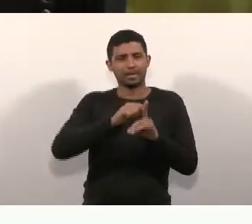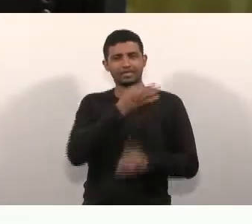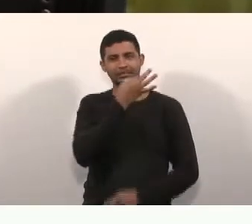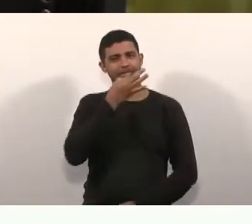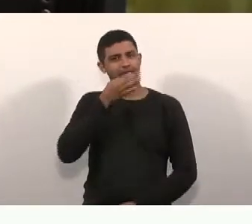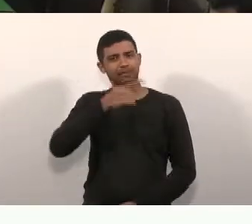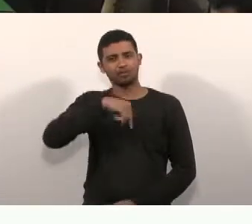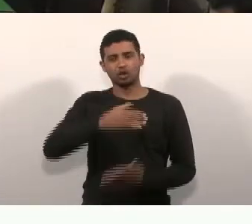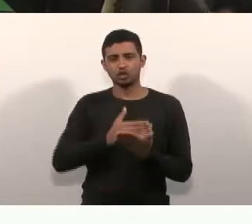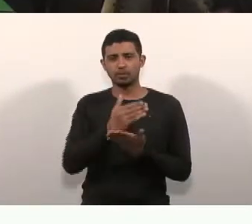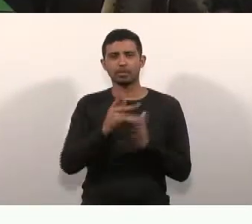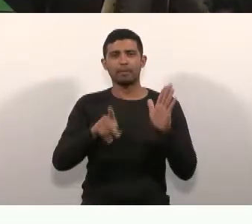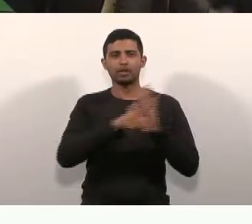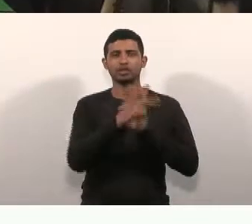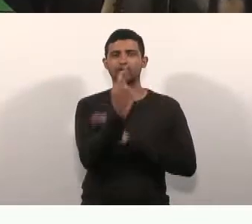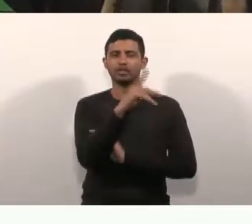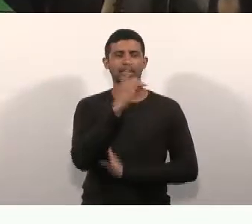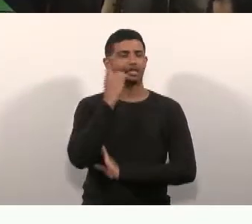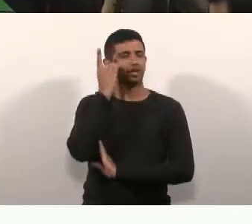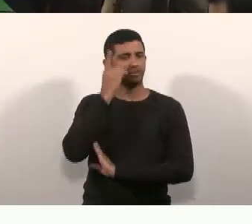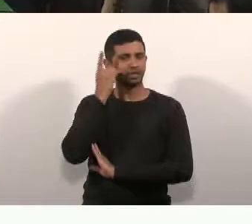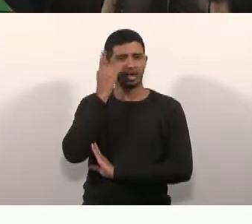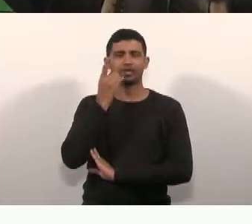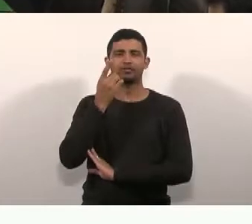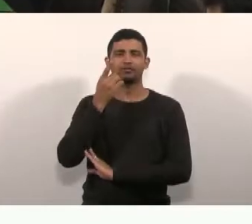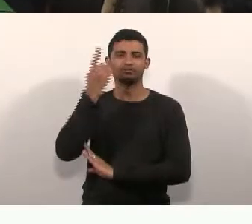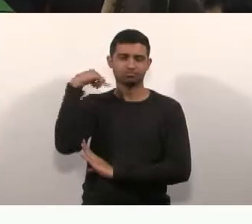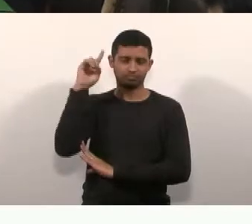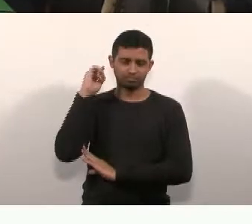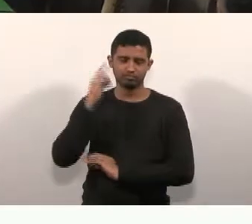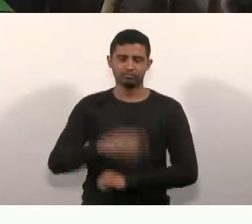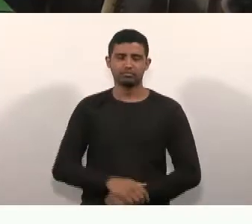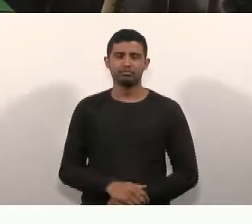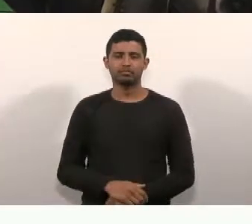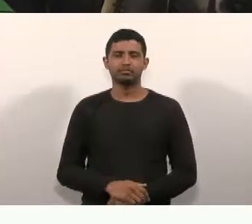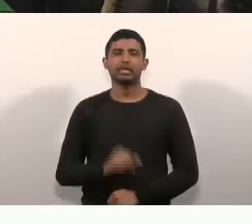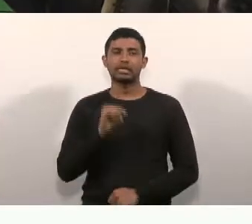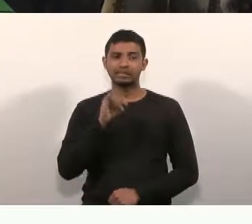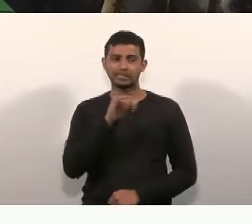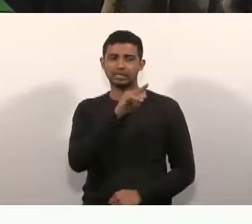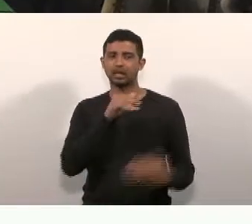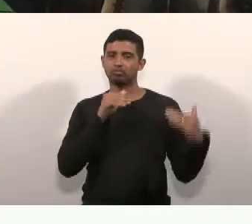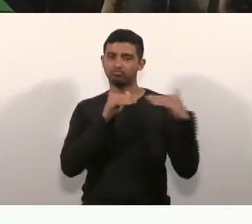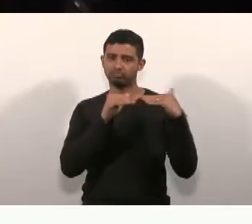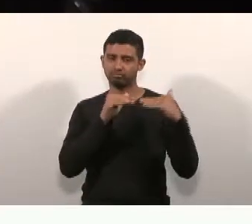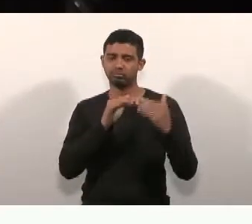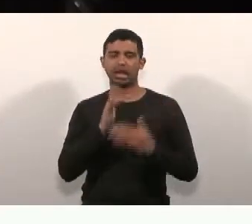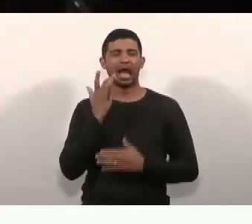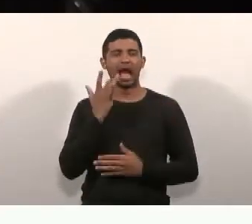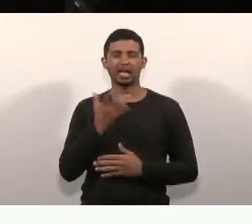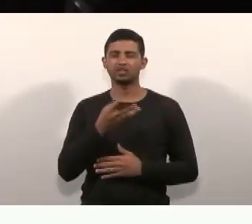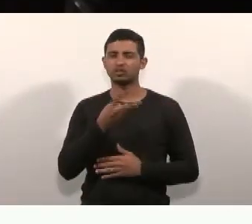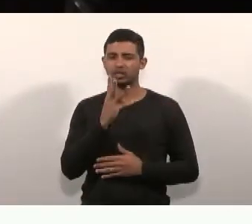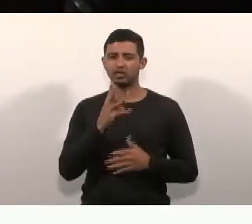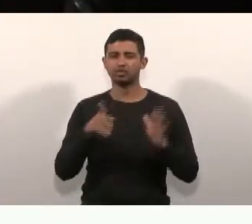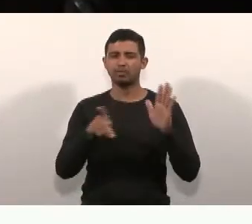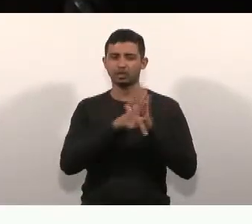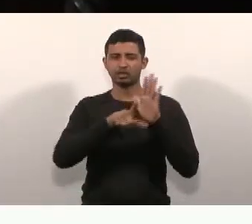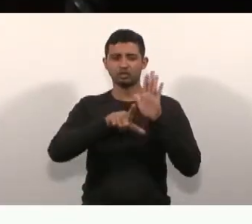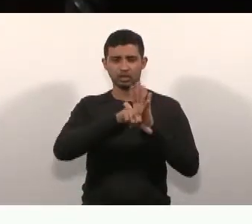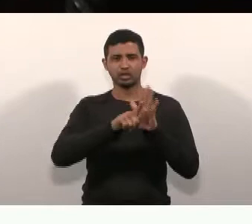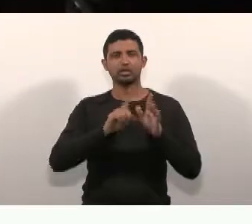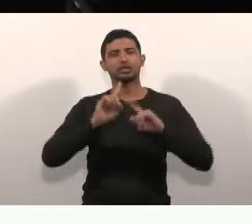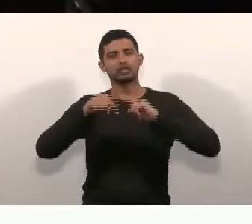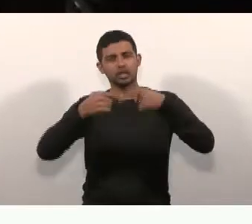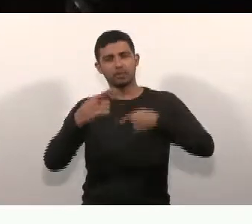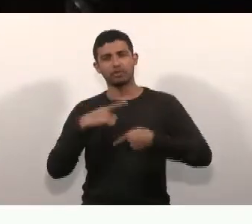os projetos do deputado Valdeir Carneiro, se assim estiver de acordo, que, se não me engano, são 3 projetos de lei.